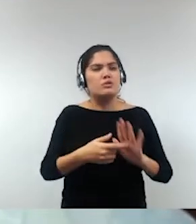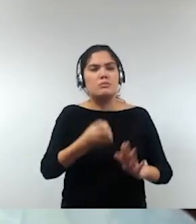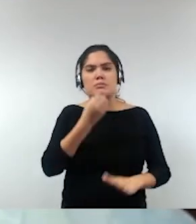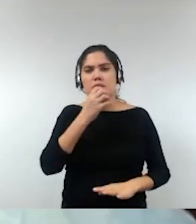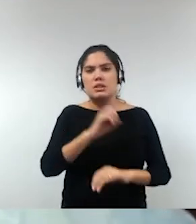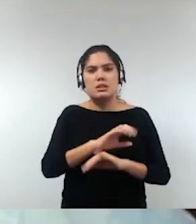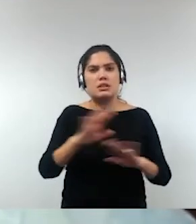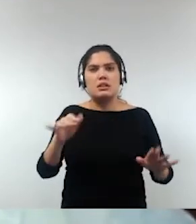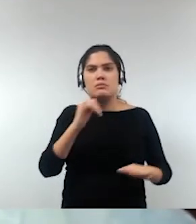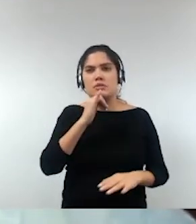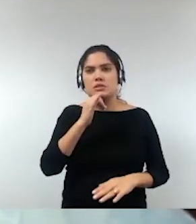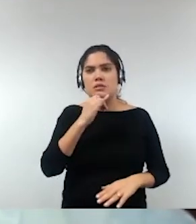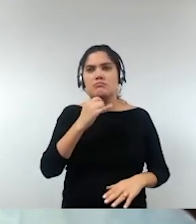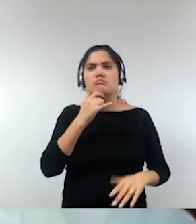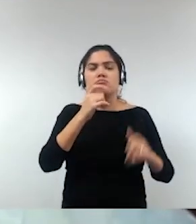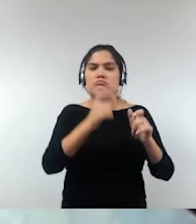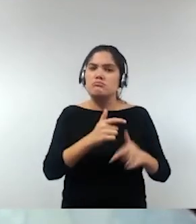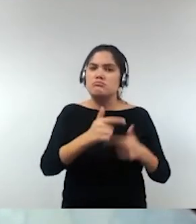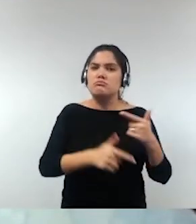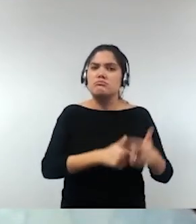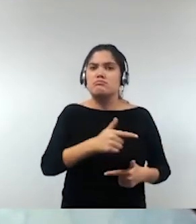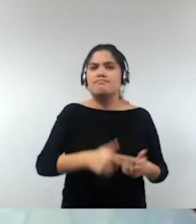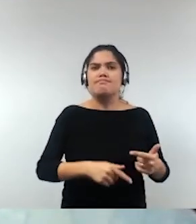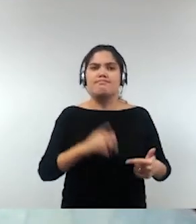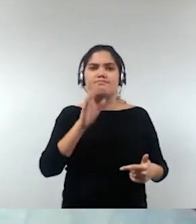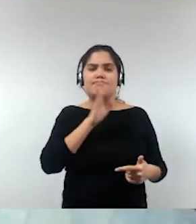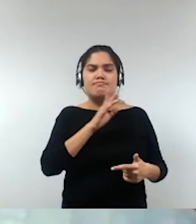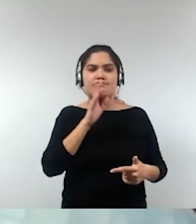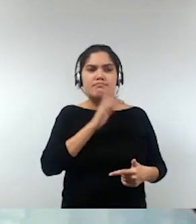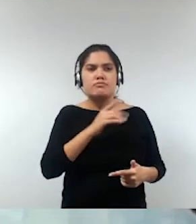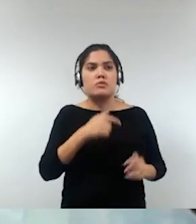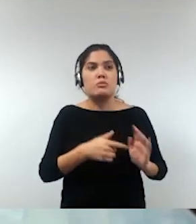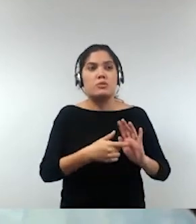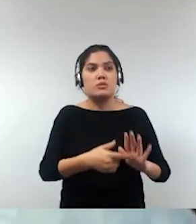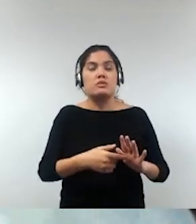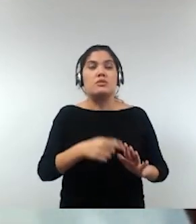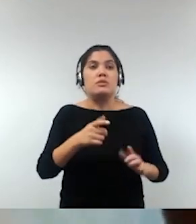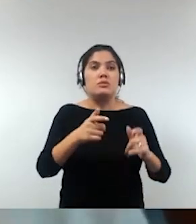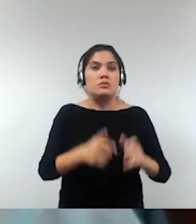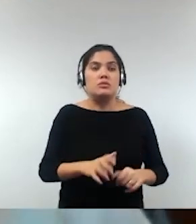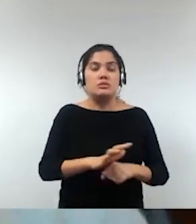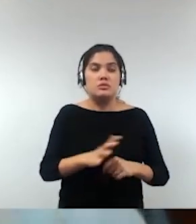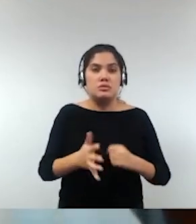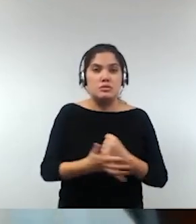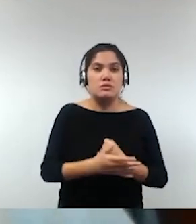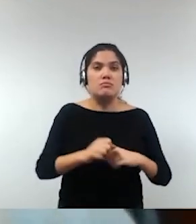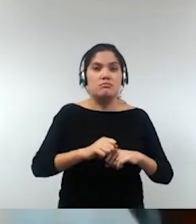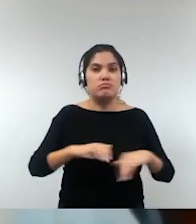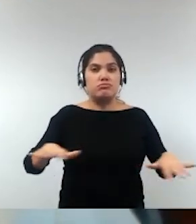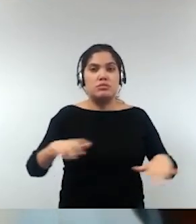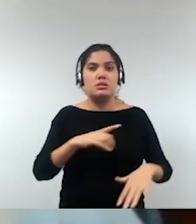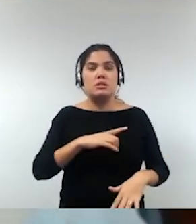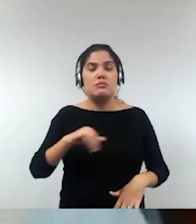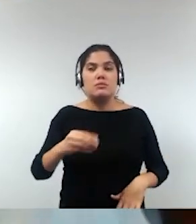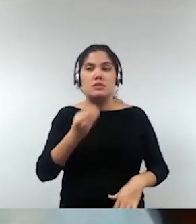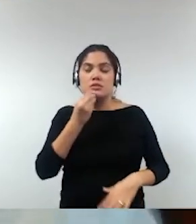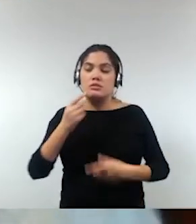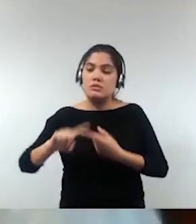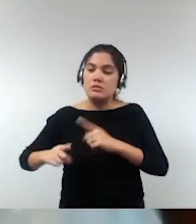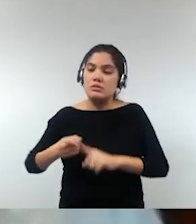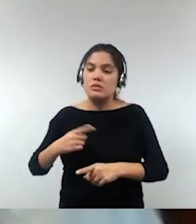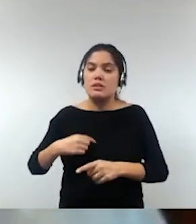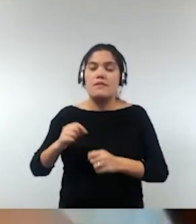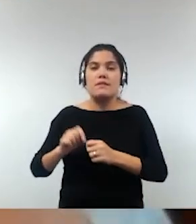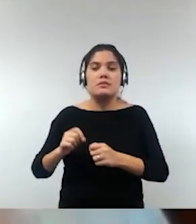de um escritório fortemente contencioso, buscar, na pandemia, essa alternativa consensual e